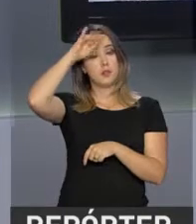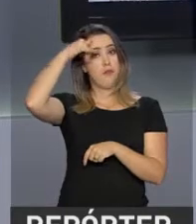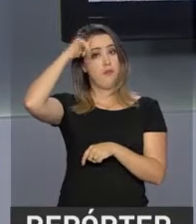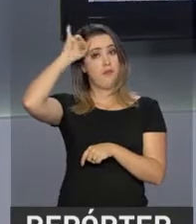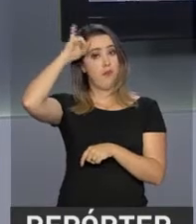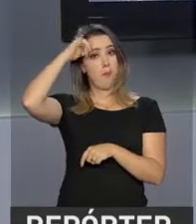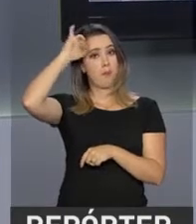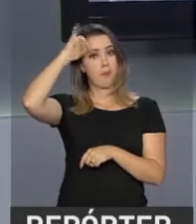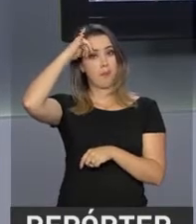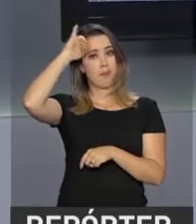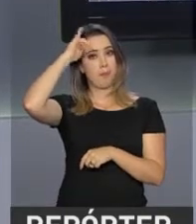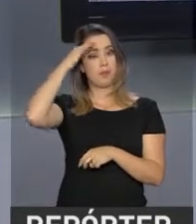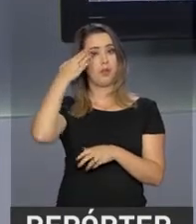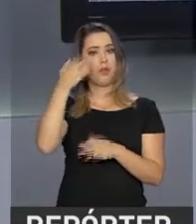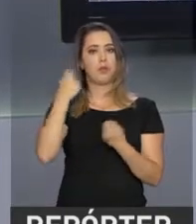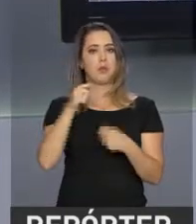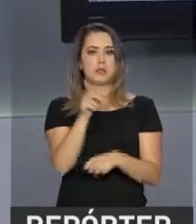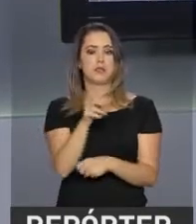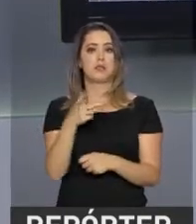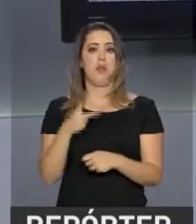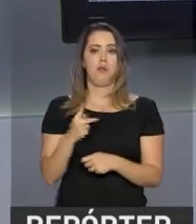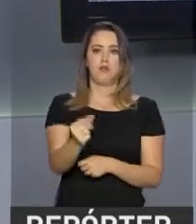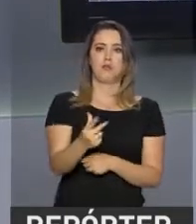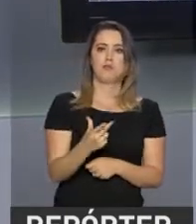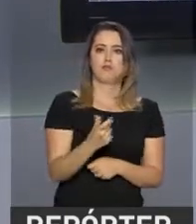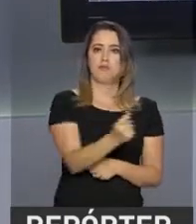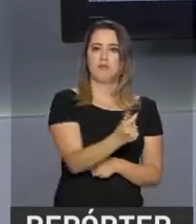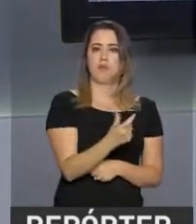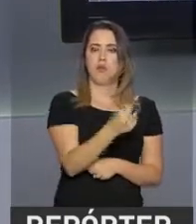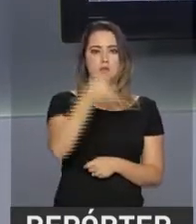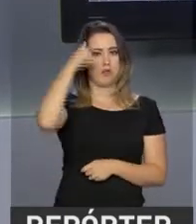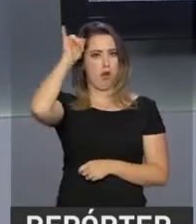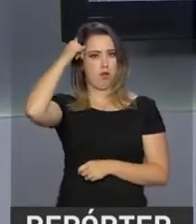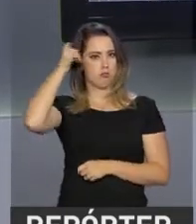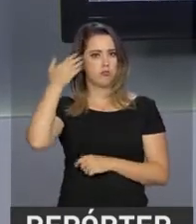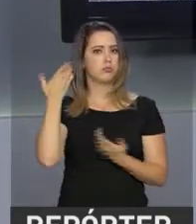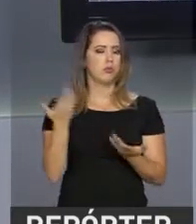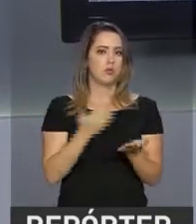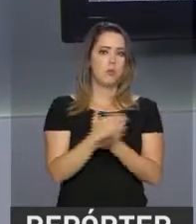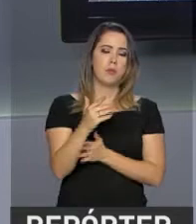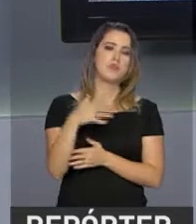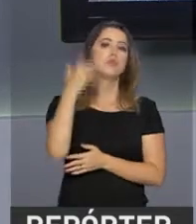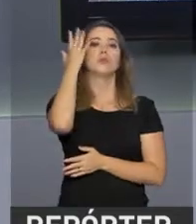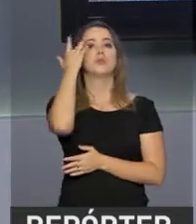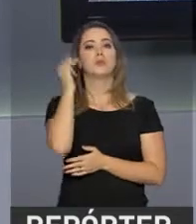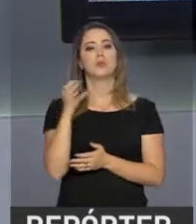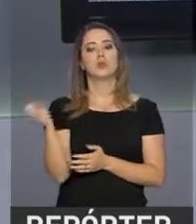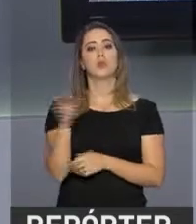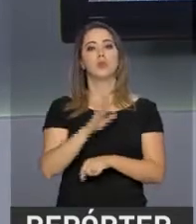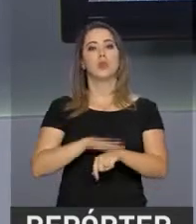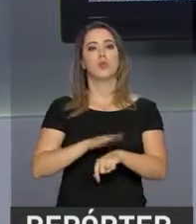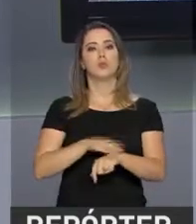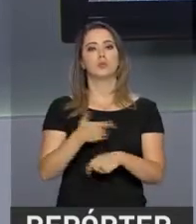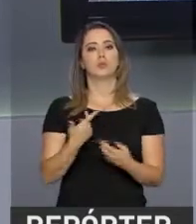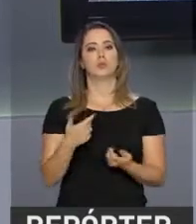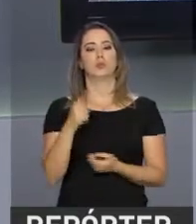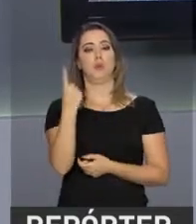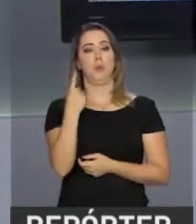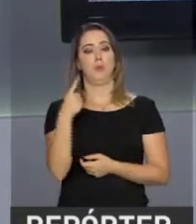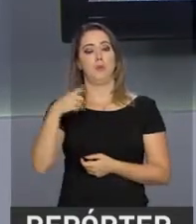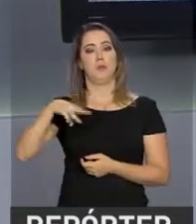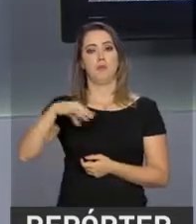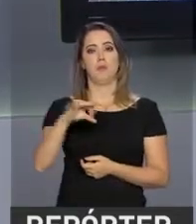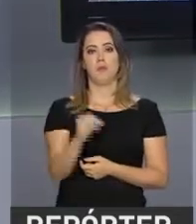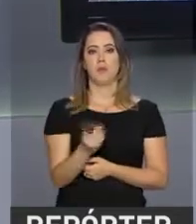condição, os produtores devem vacinar seus rebanhos. A nova etapa de vacinação começa amanhã, dia 1º de maio. Quem